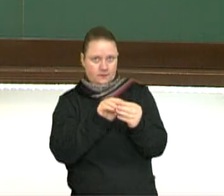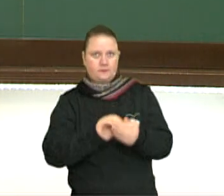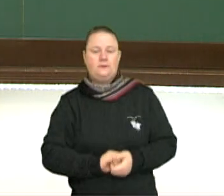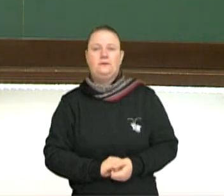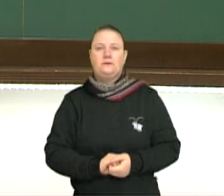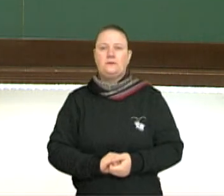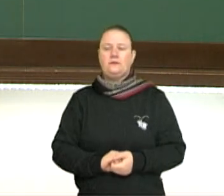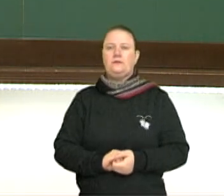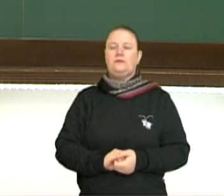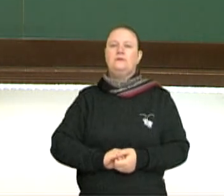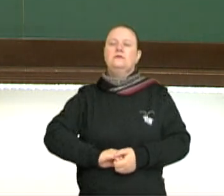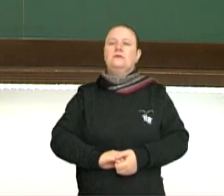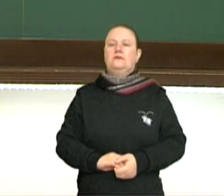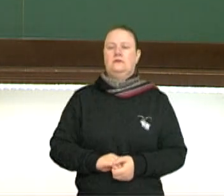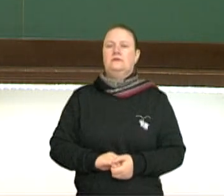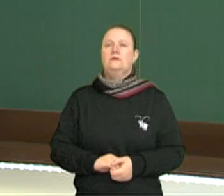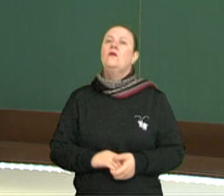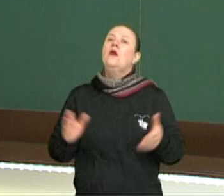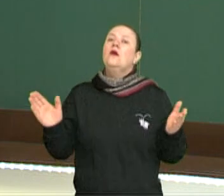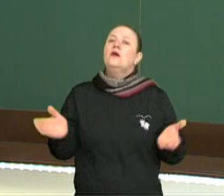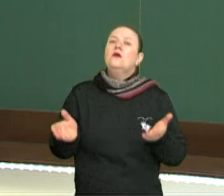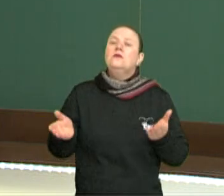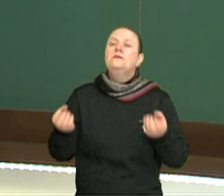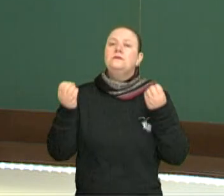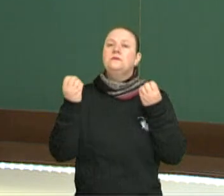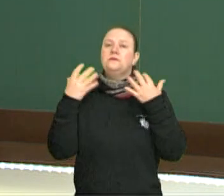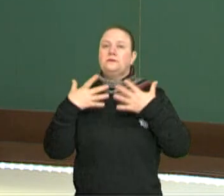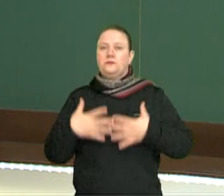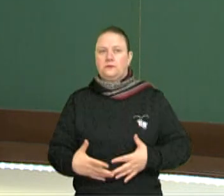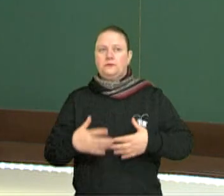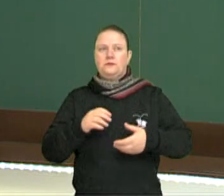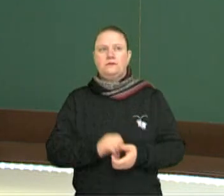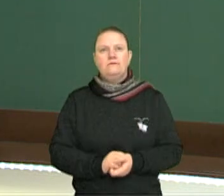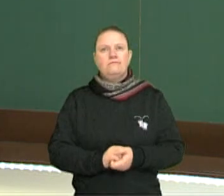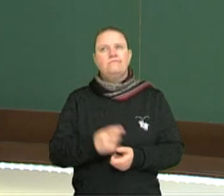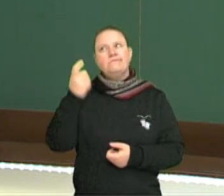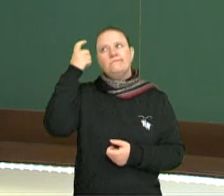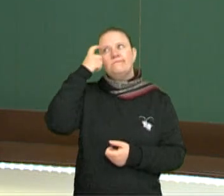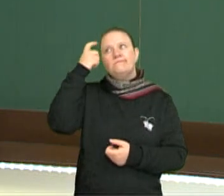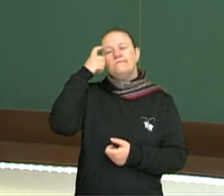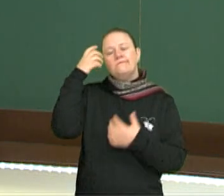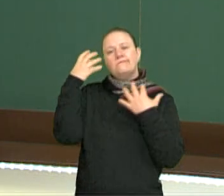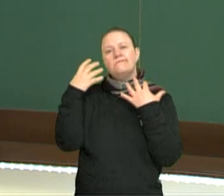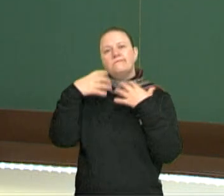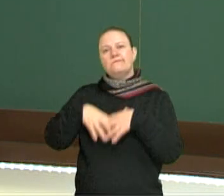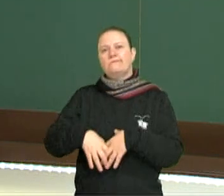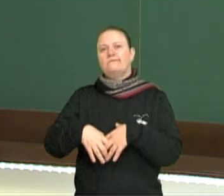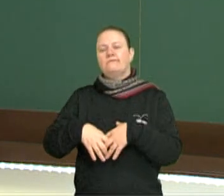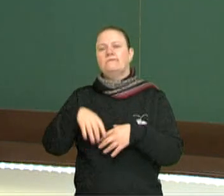bem, então falando isso, vamos pensar da seguinte forma.